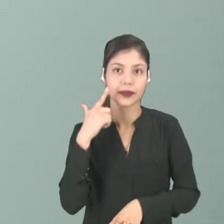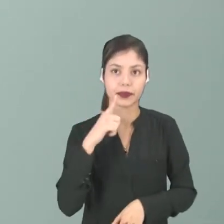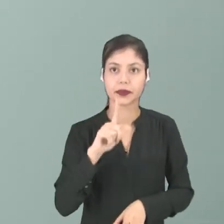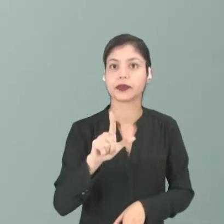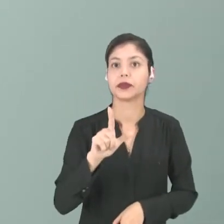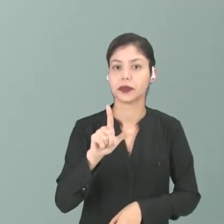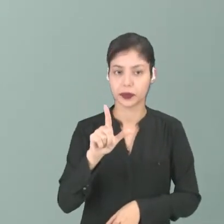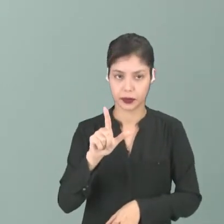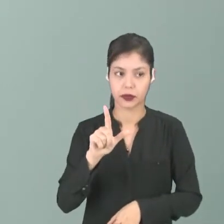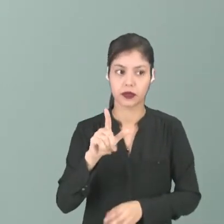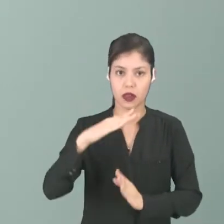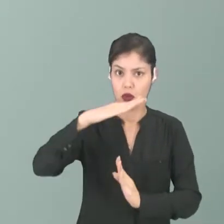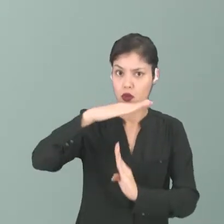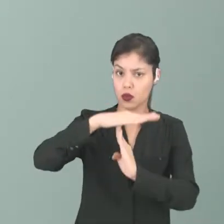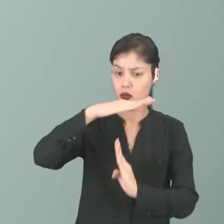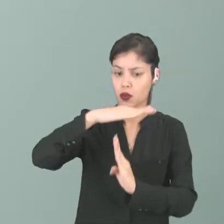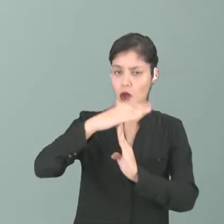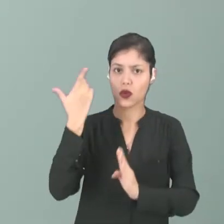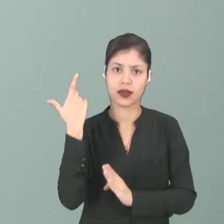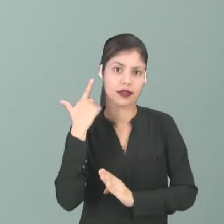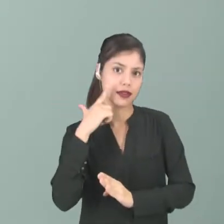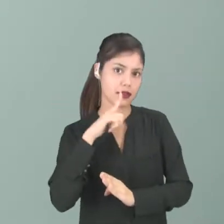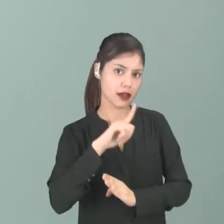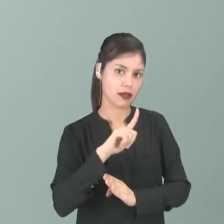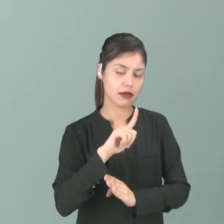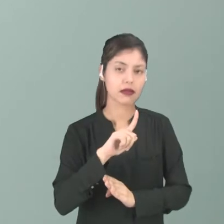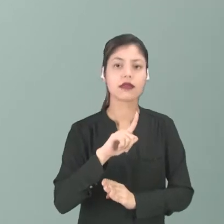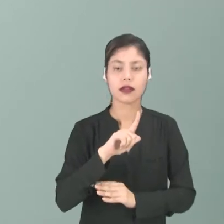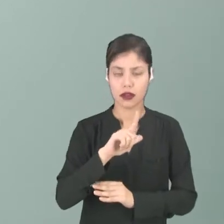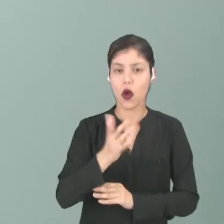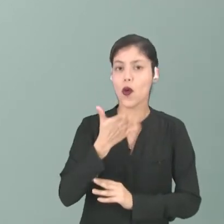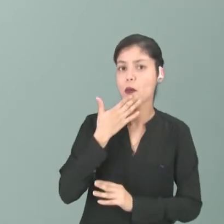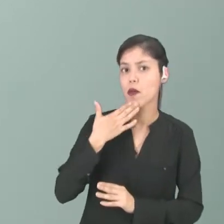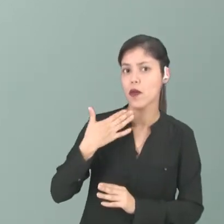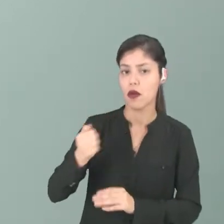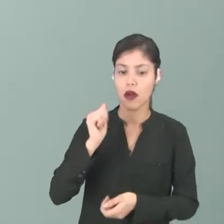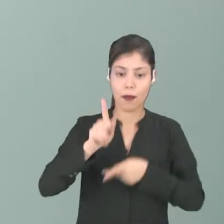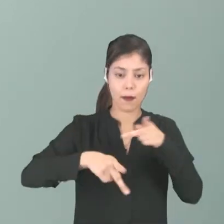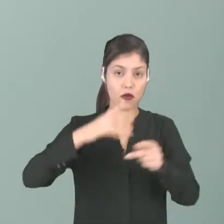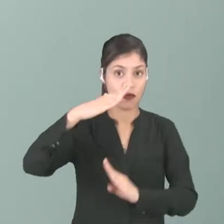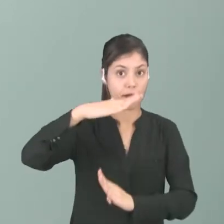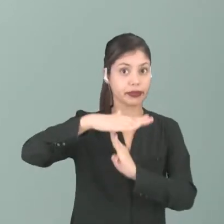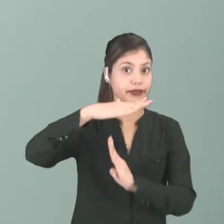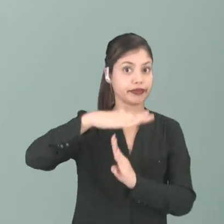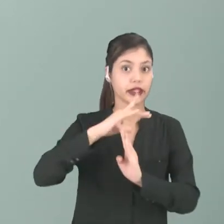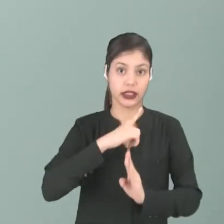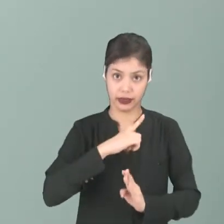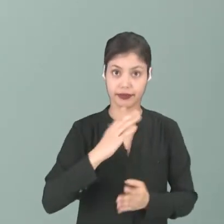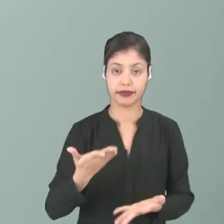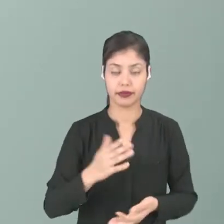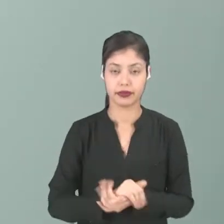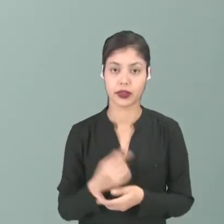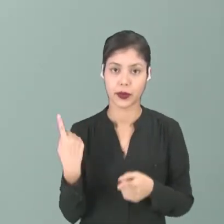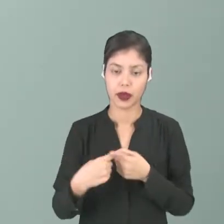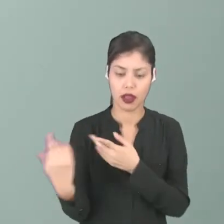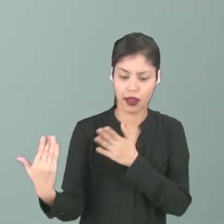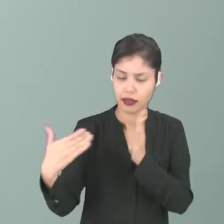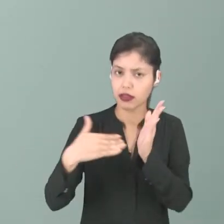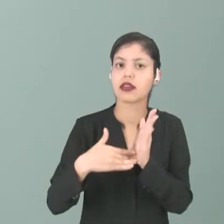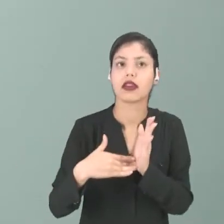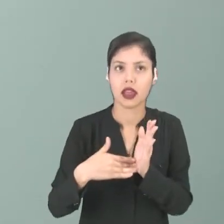seu ápice da urbanização, é quando o Brasil torna-se um país urbanizado, porque até então, antes